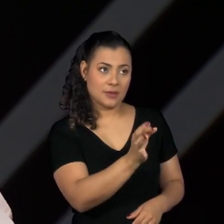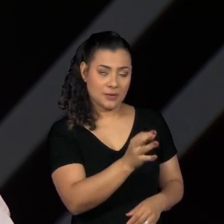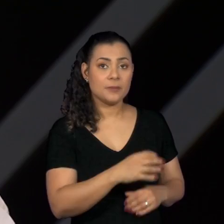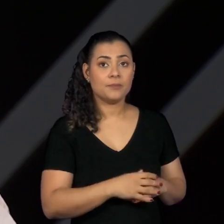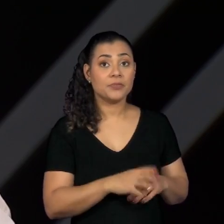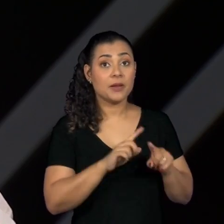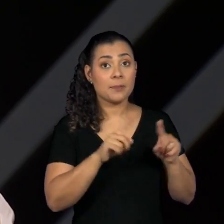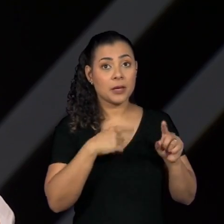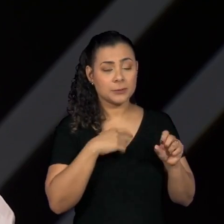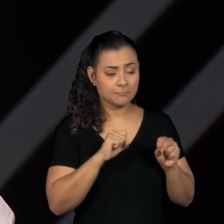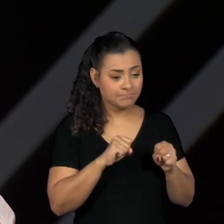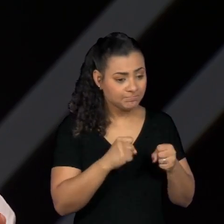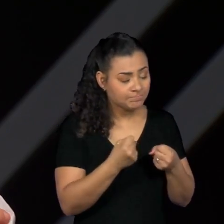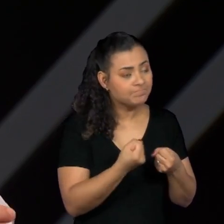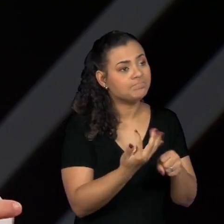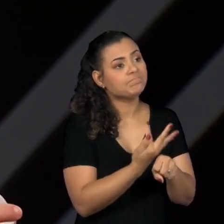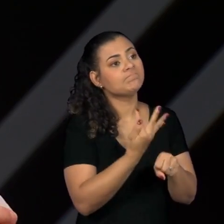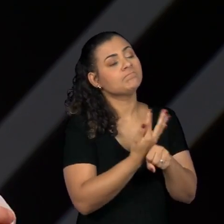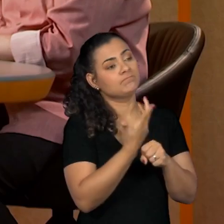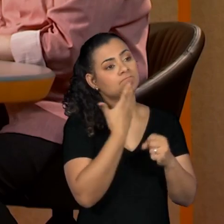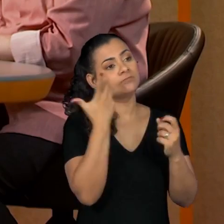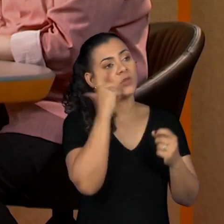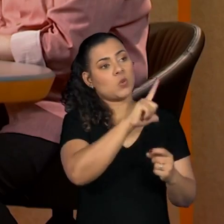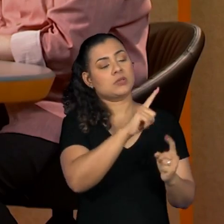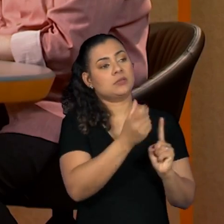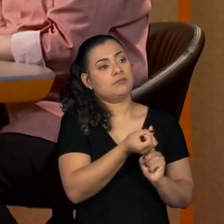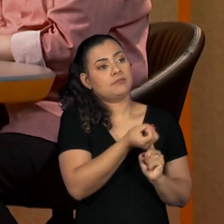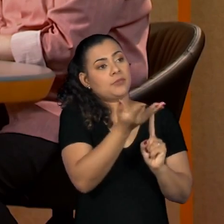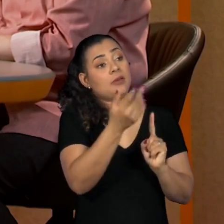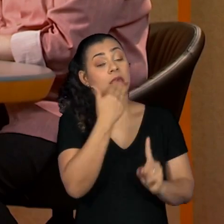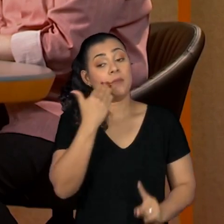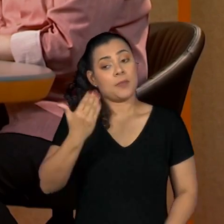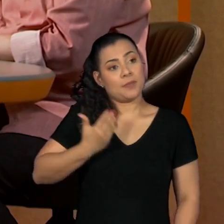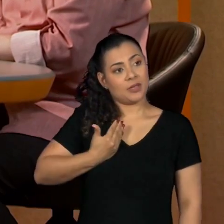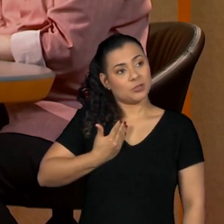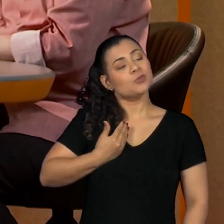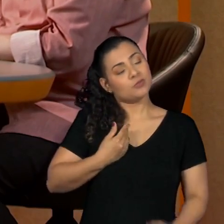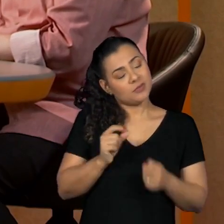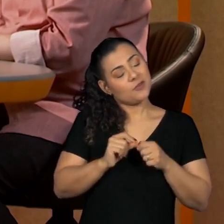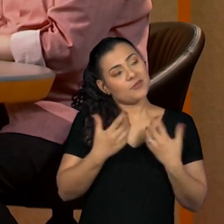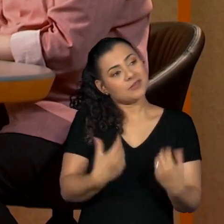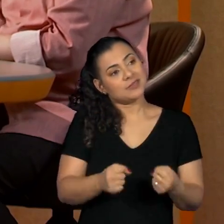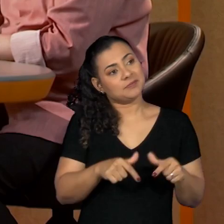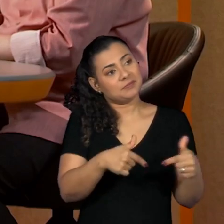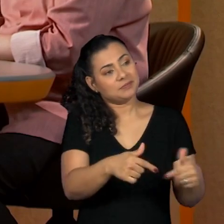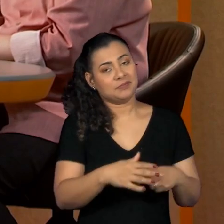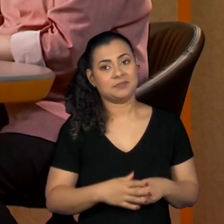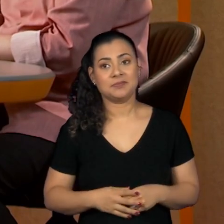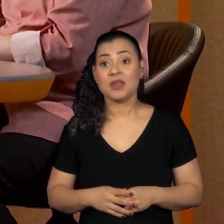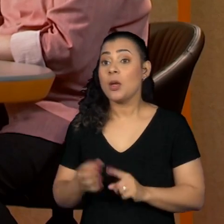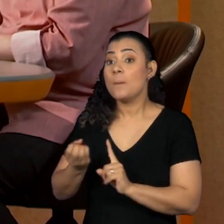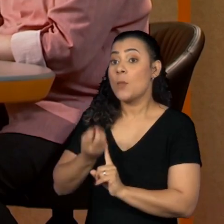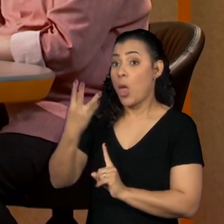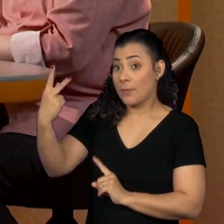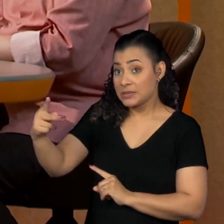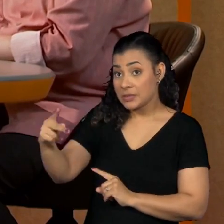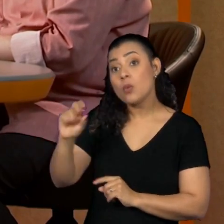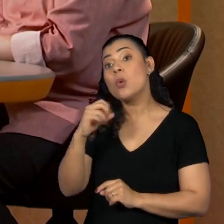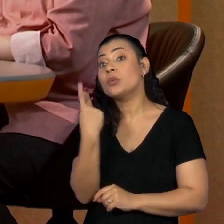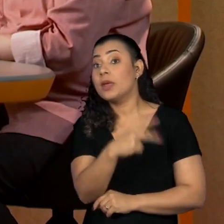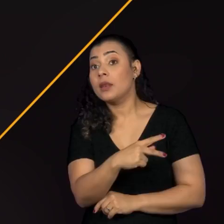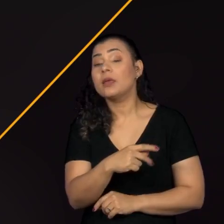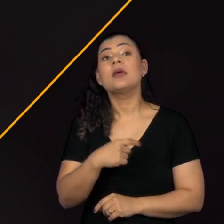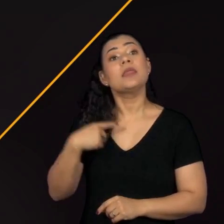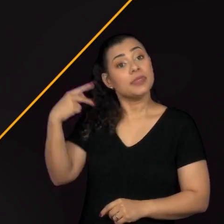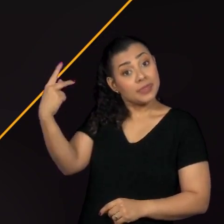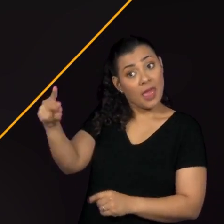juntei forças e declamei. Ele pediu, ele pede, eu faço. E o poema é seu ou dele?